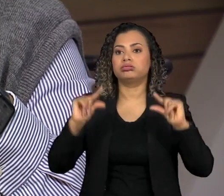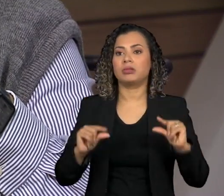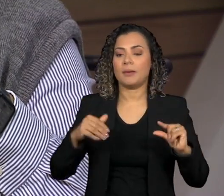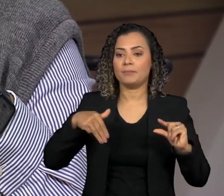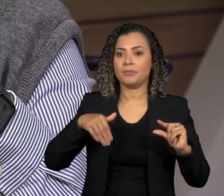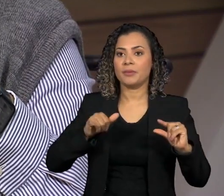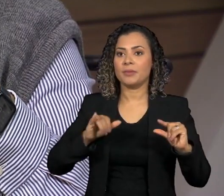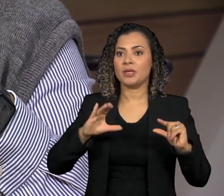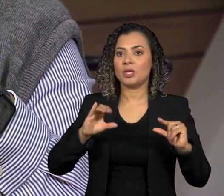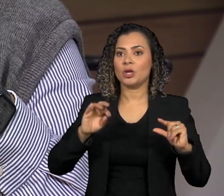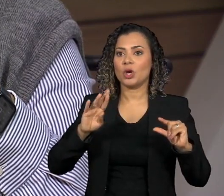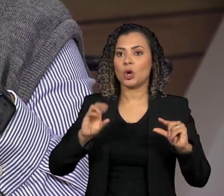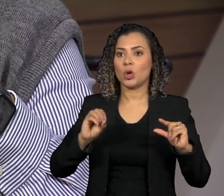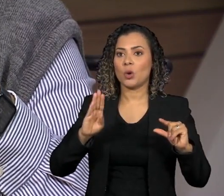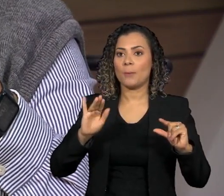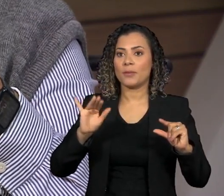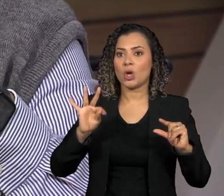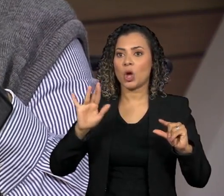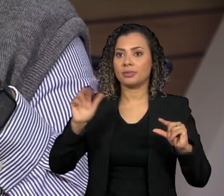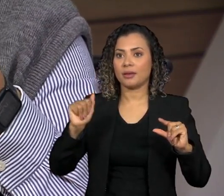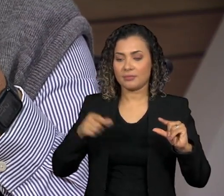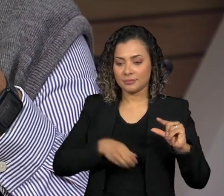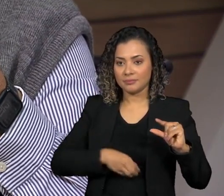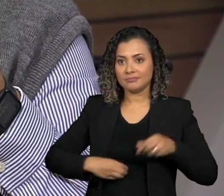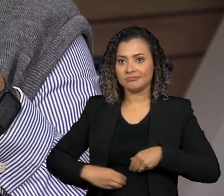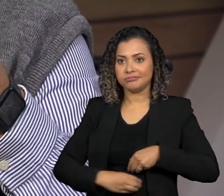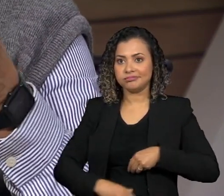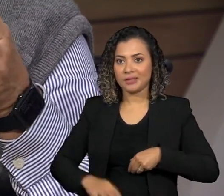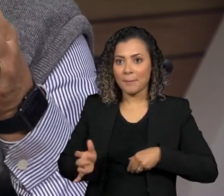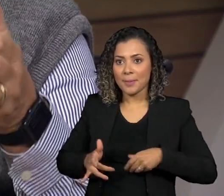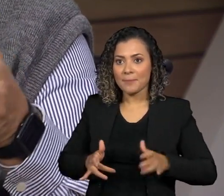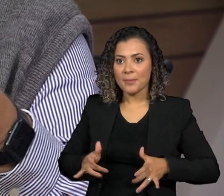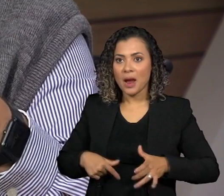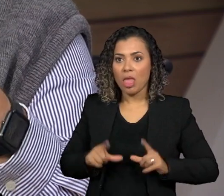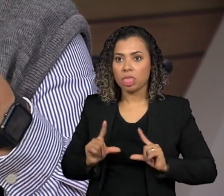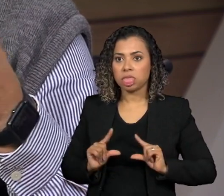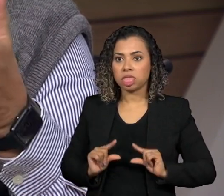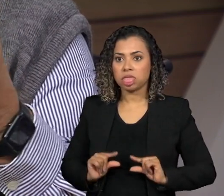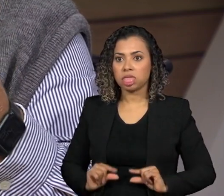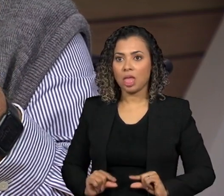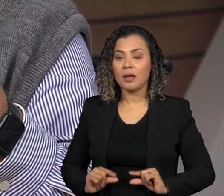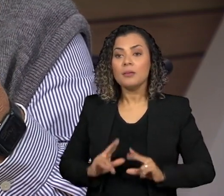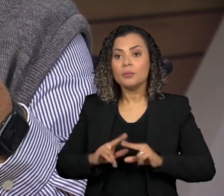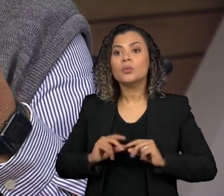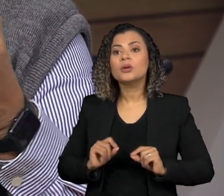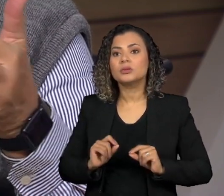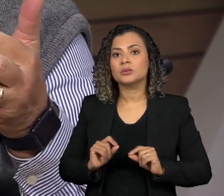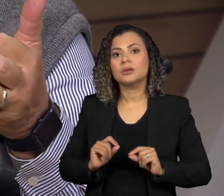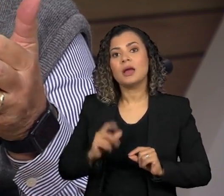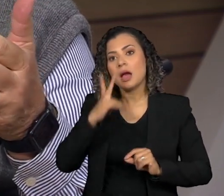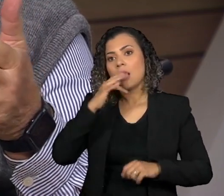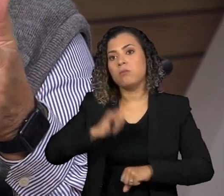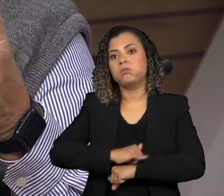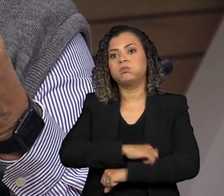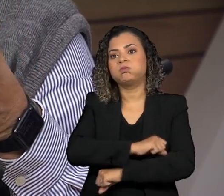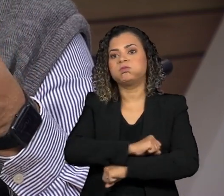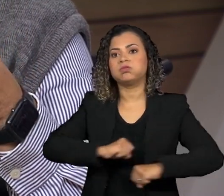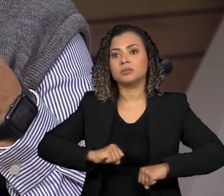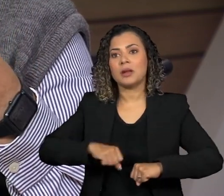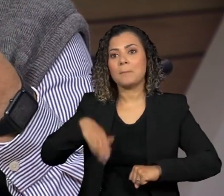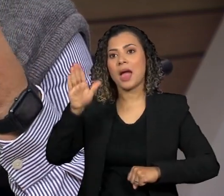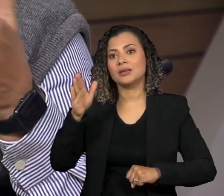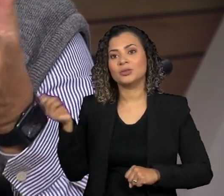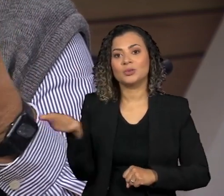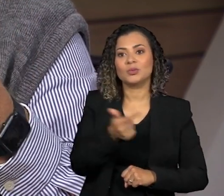microbiota intestinal. E, consequentemente, você começa a ter tendências a fazer mais obesidade e